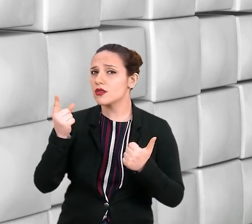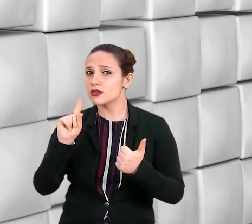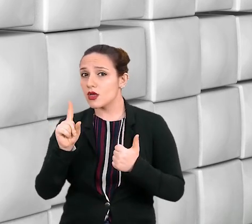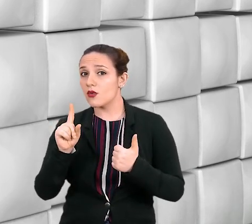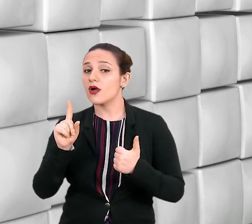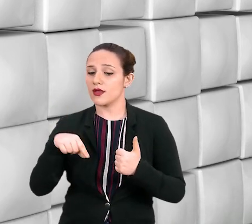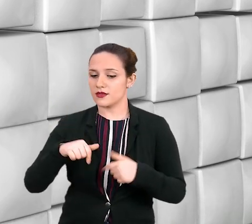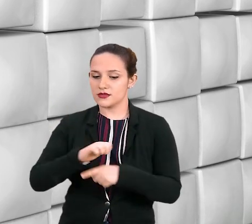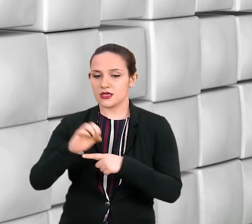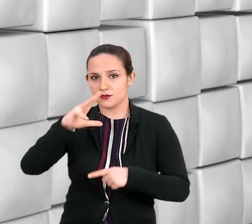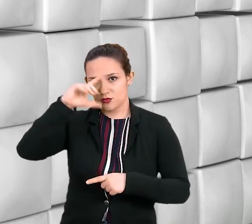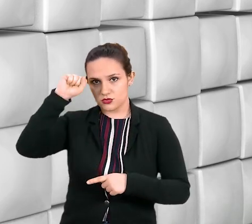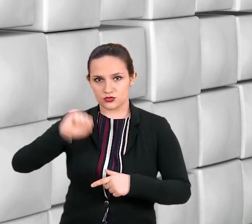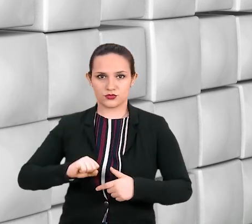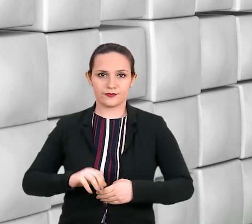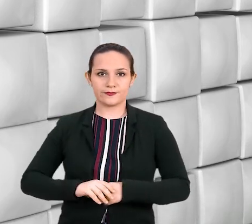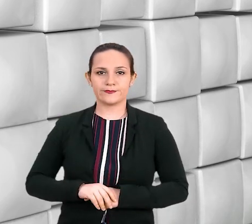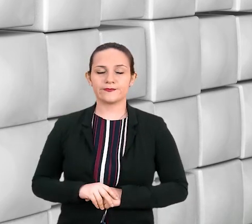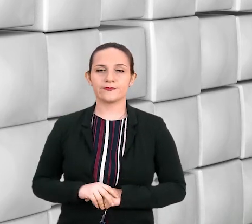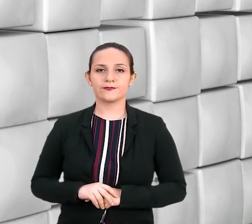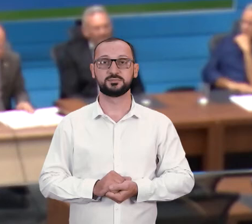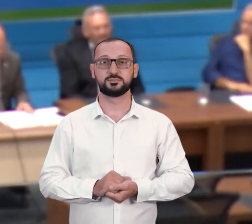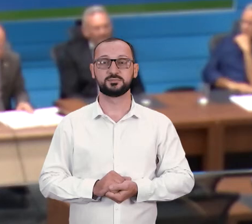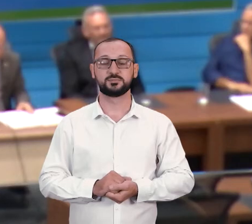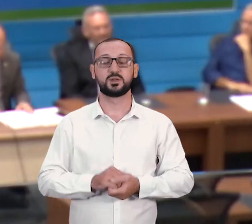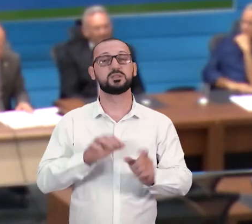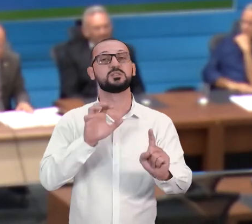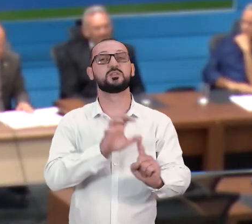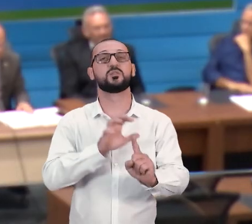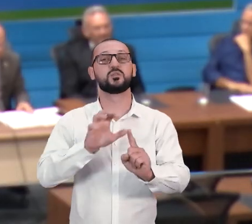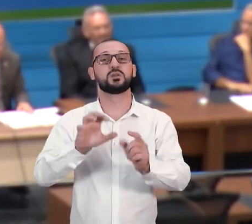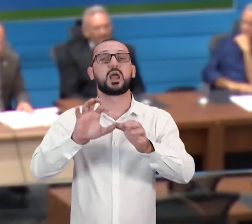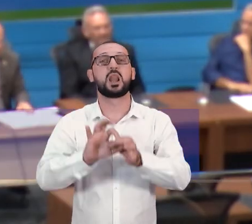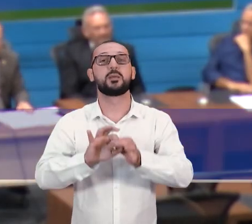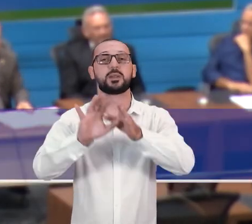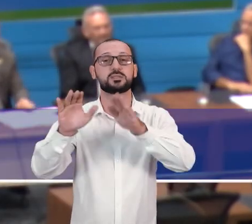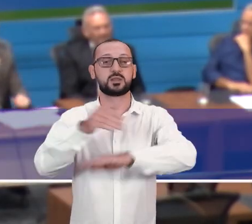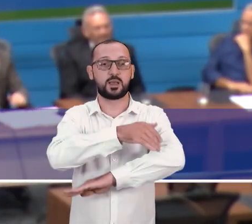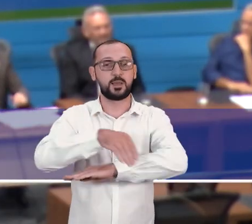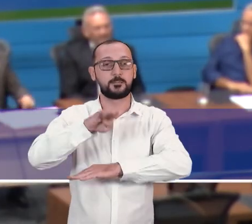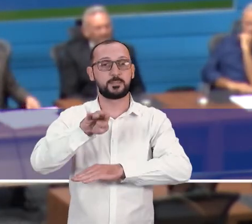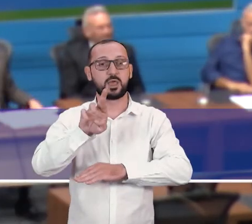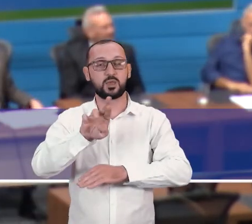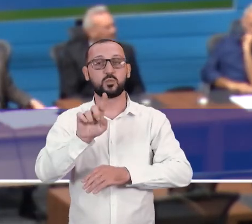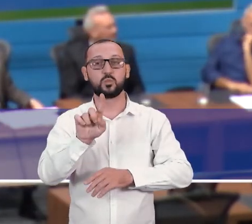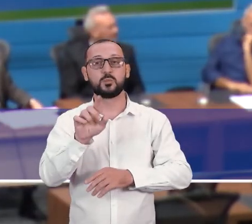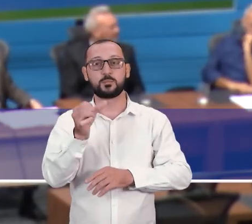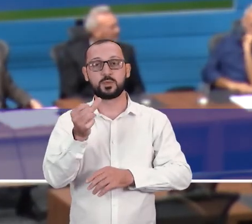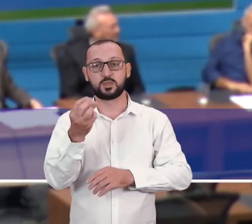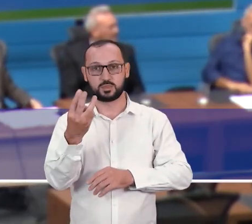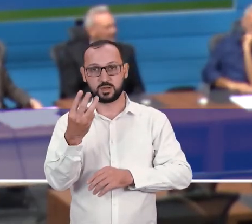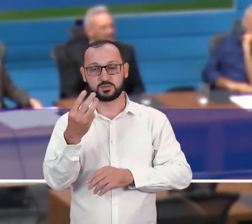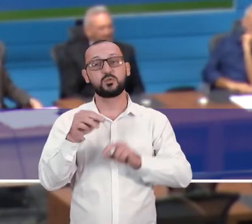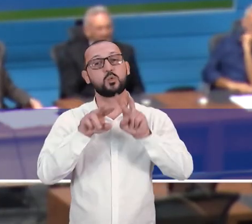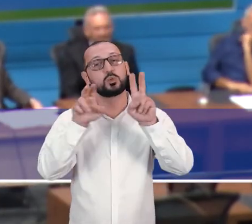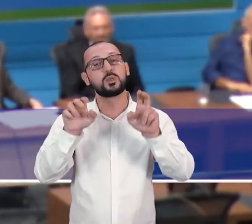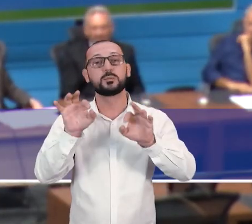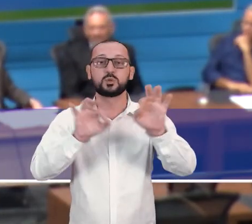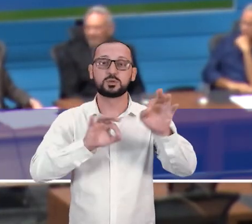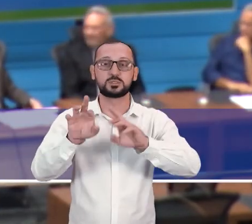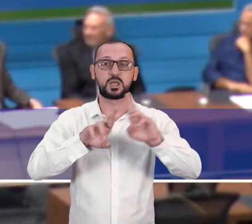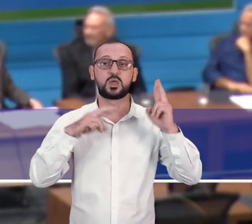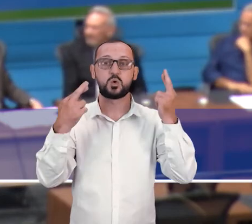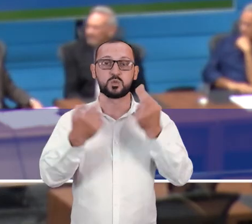resultados da concessão para Mato Grosso do Sul. Os impactos da concessão da BR-163 foram o tema da audiência